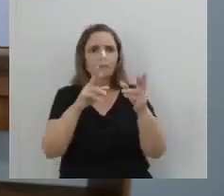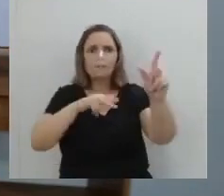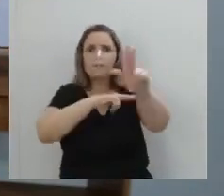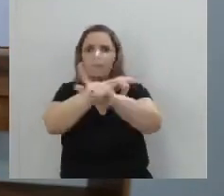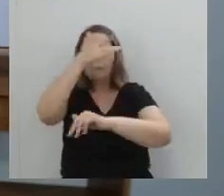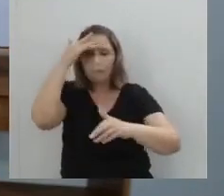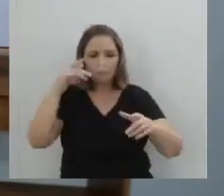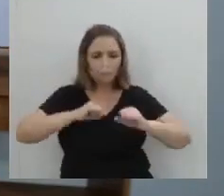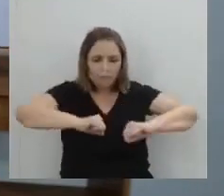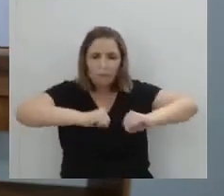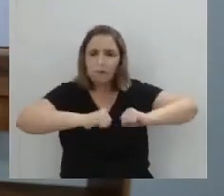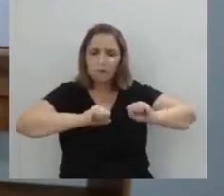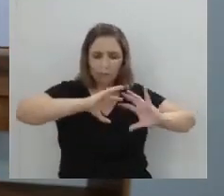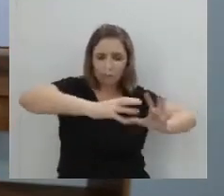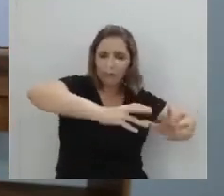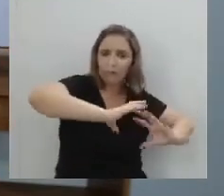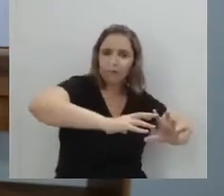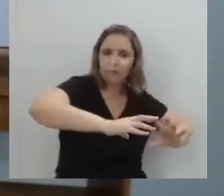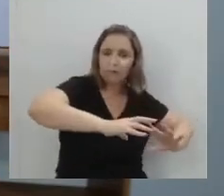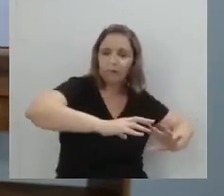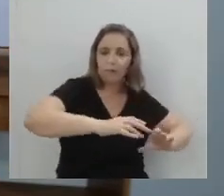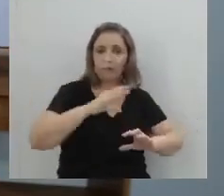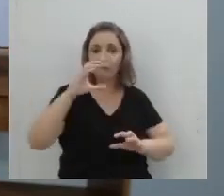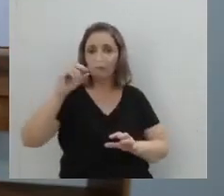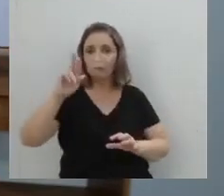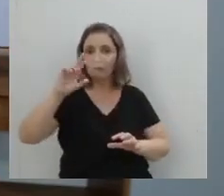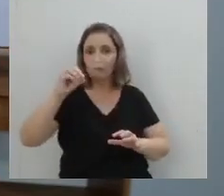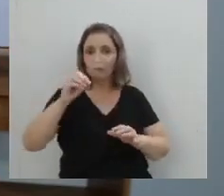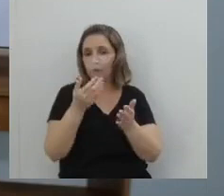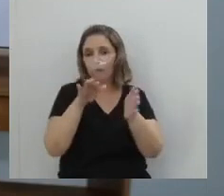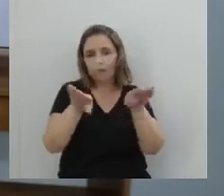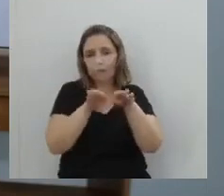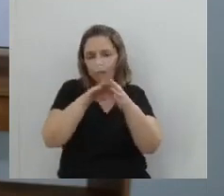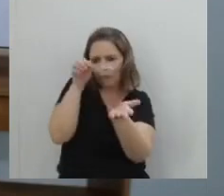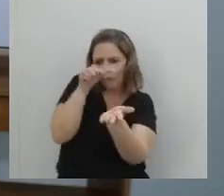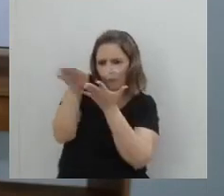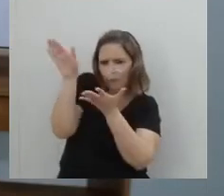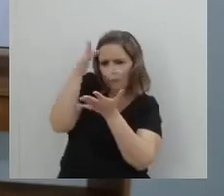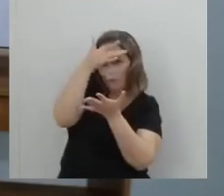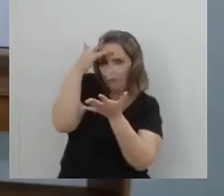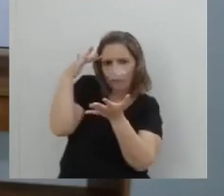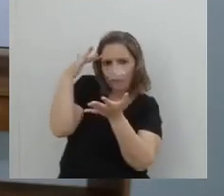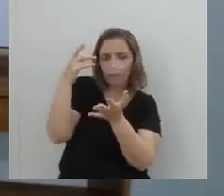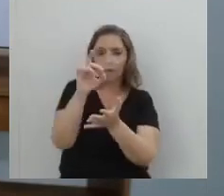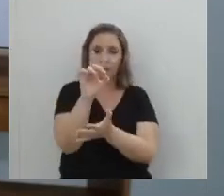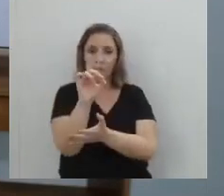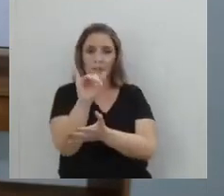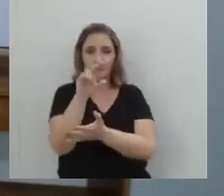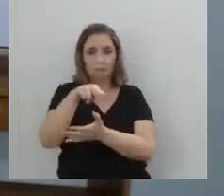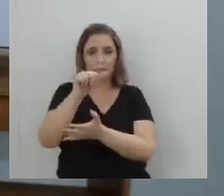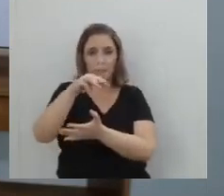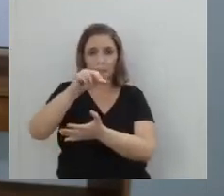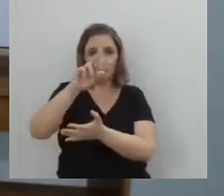bola, que era uma bola de couro, que para eles tinha o significado que era expulsar os dinamarqueses, né, de seu território. Então